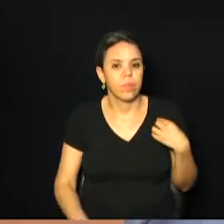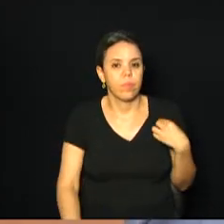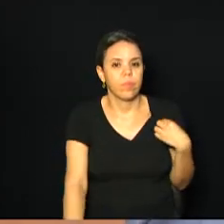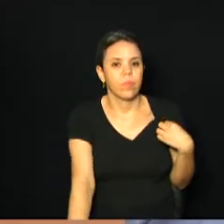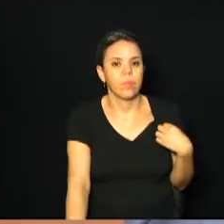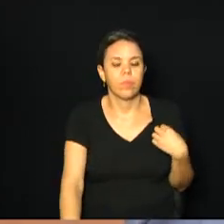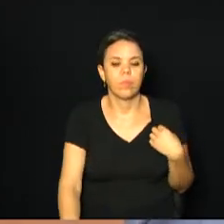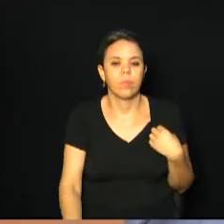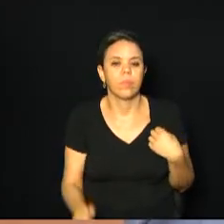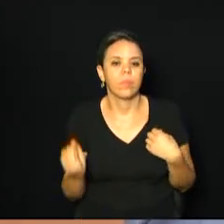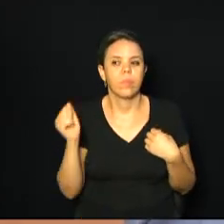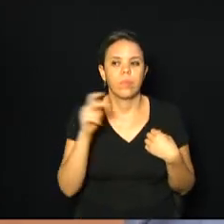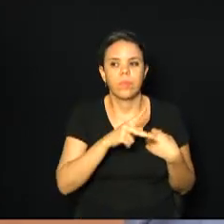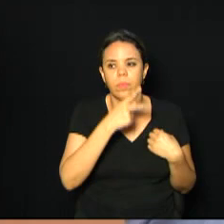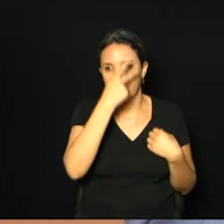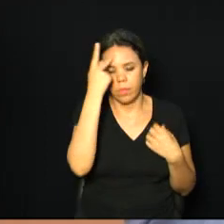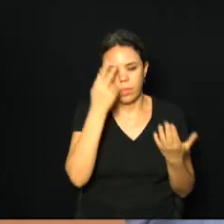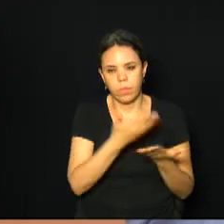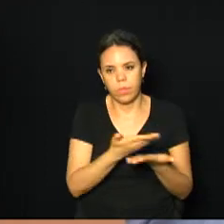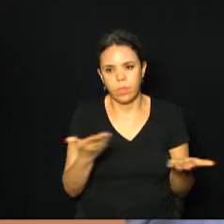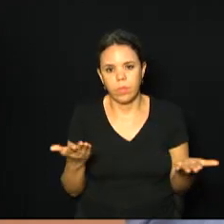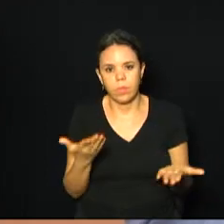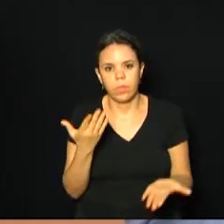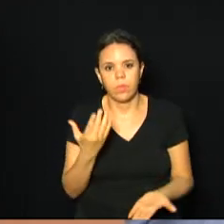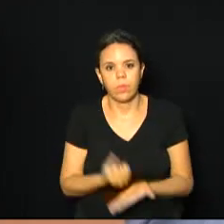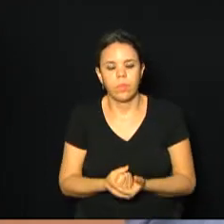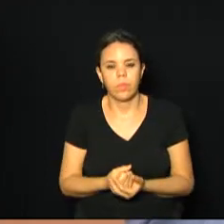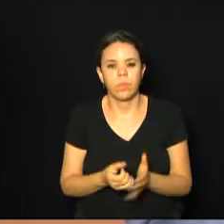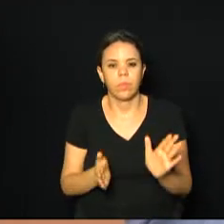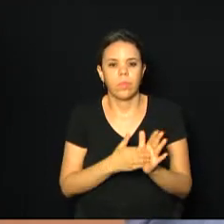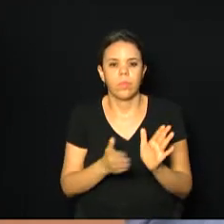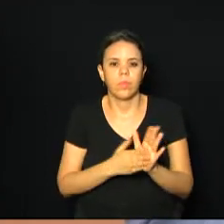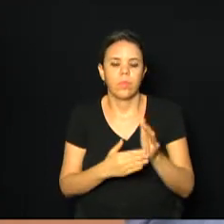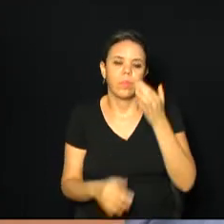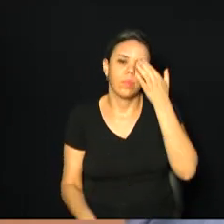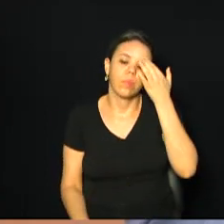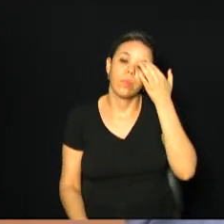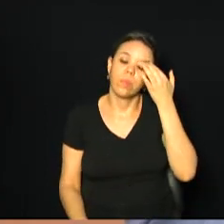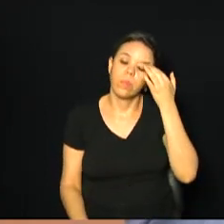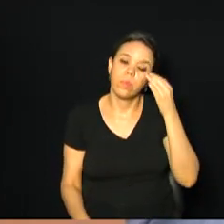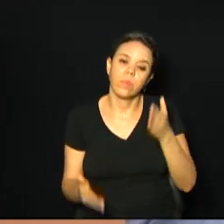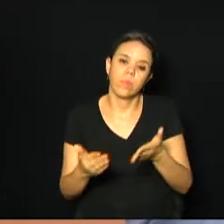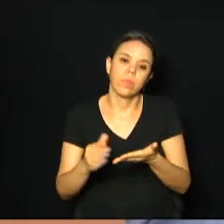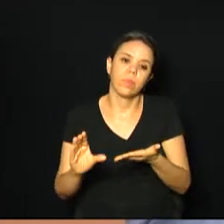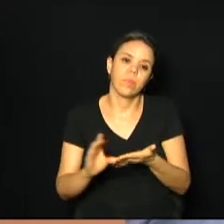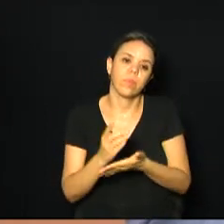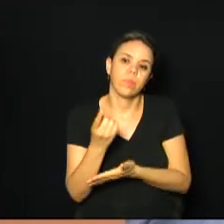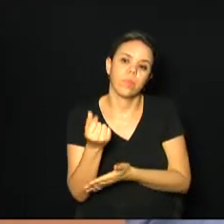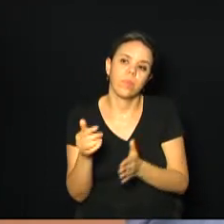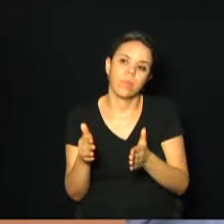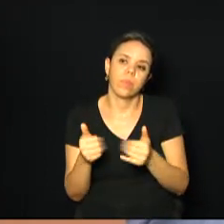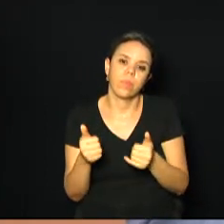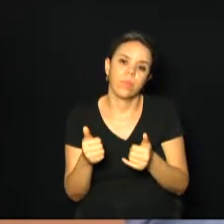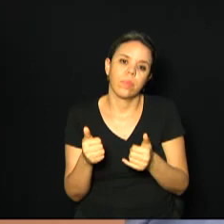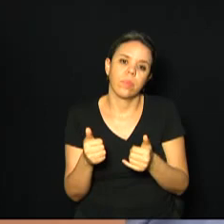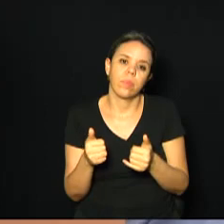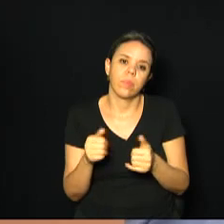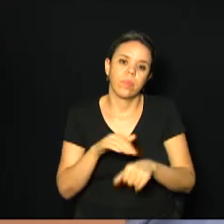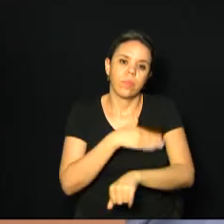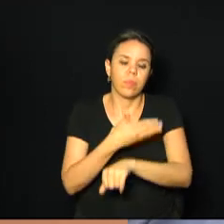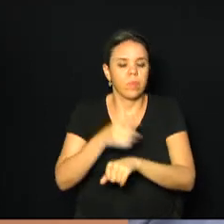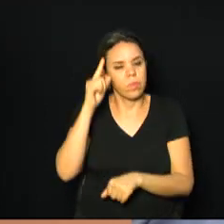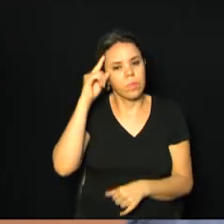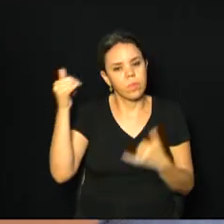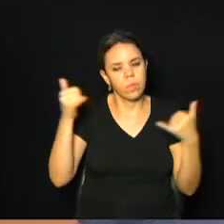os aposentados eles recebem muita proposta de empréstimo, o dia todo